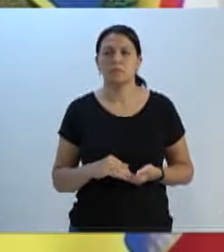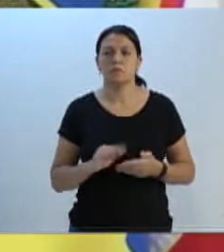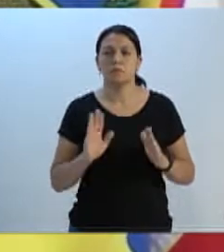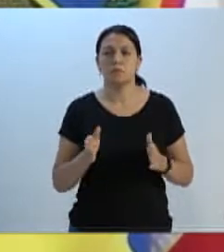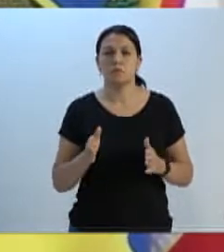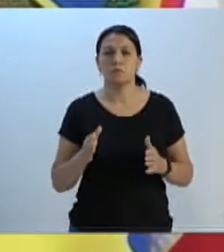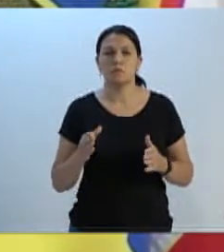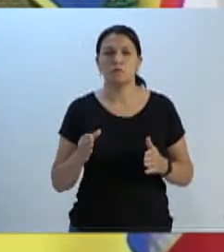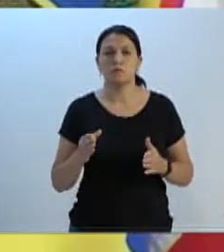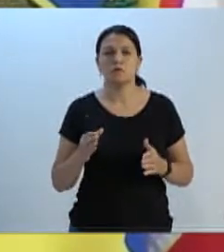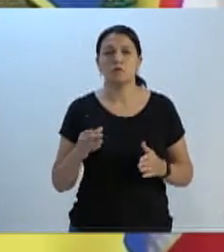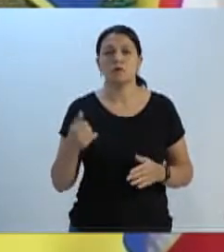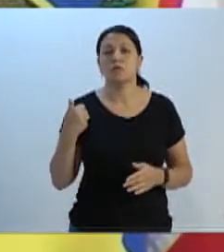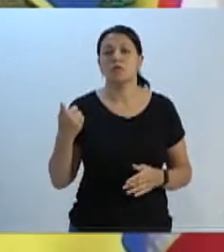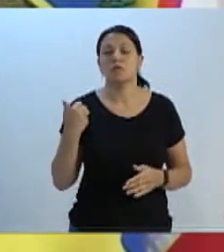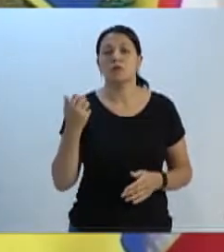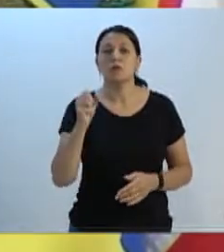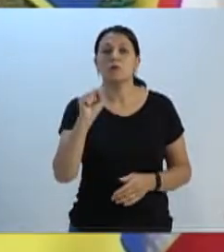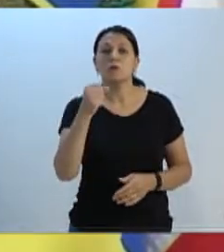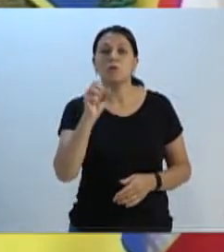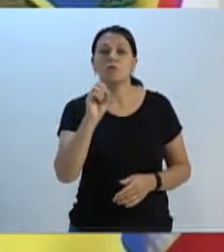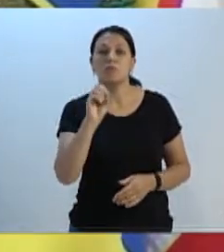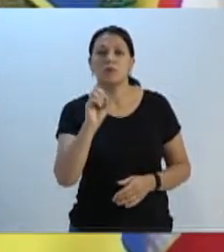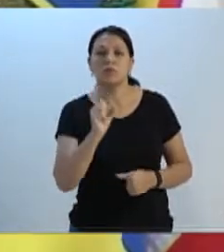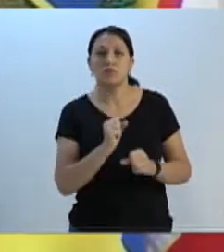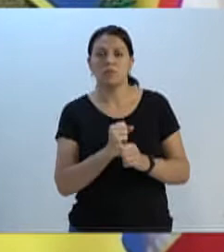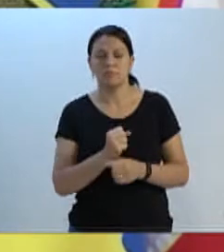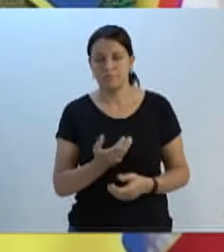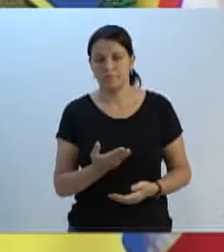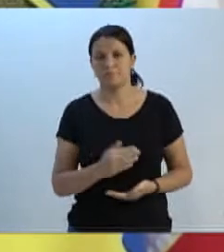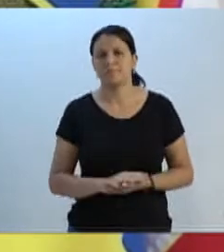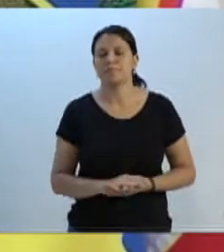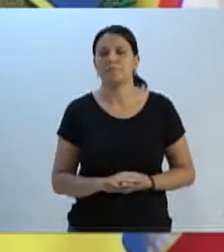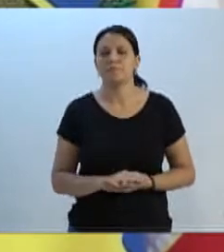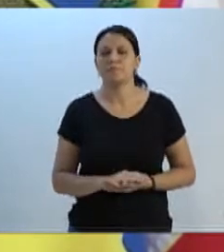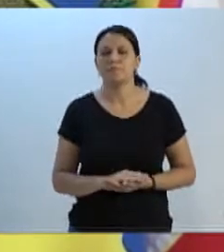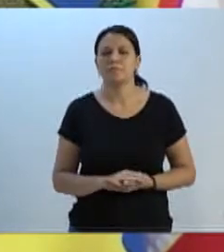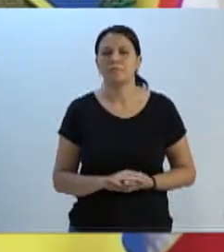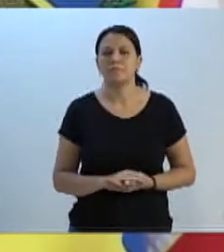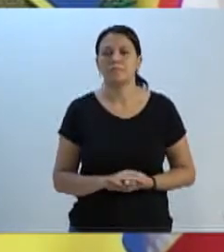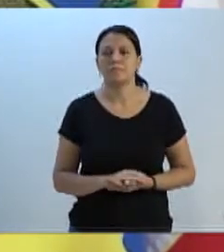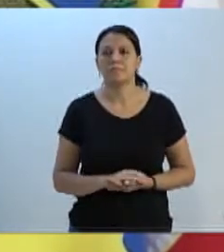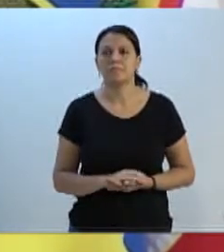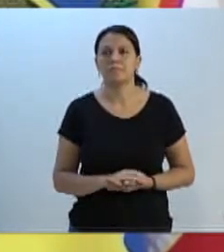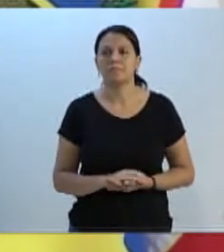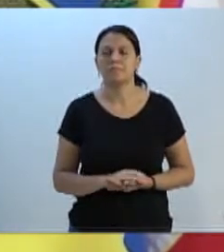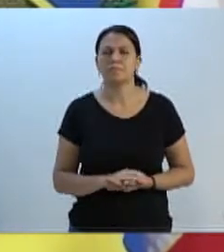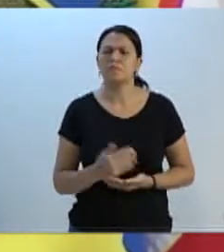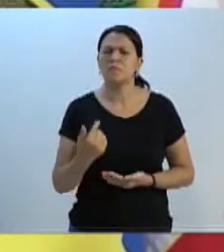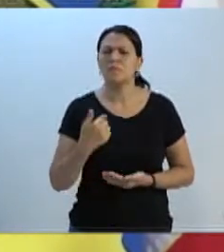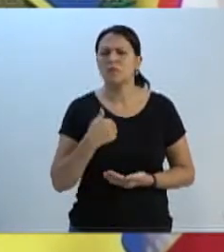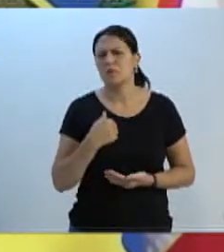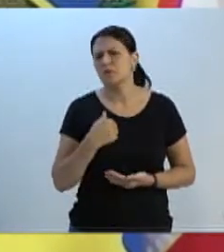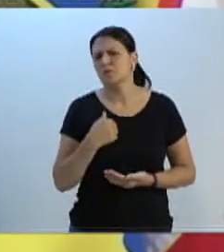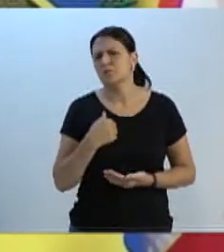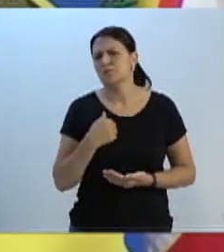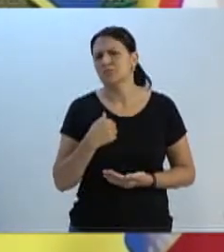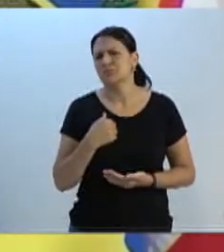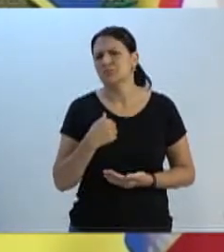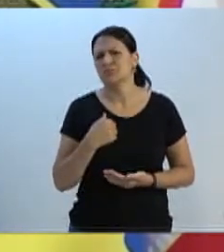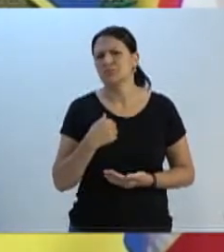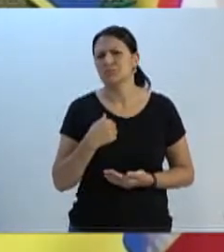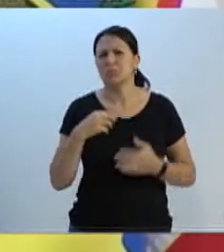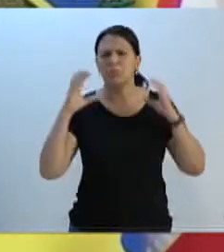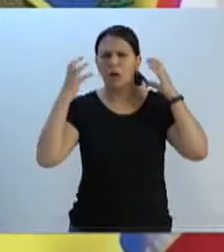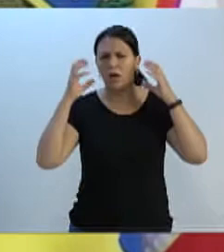80 anos. E eu, casualmente, ouvindo a Rádio Nereu essa